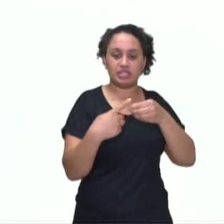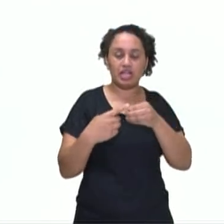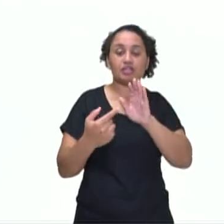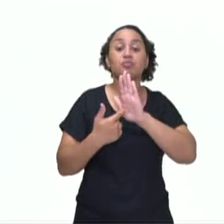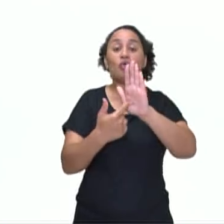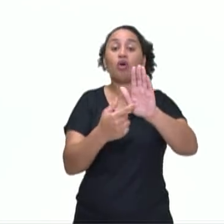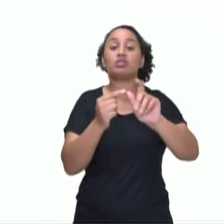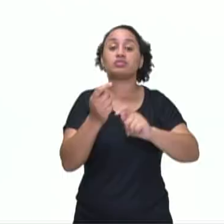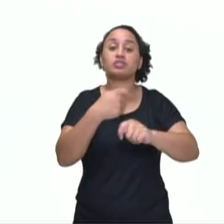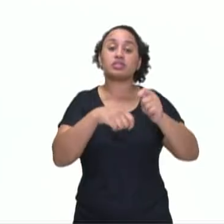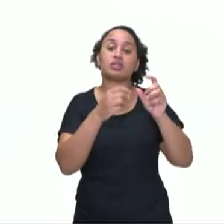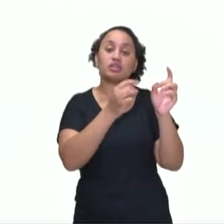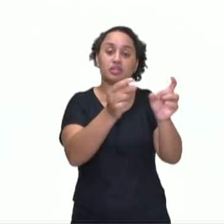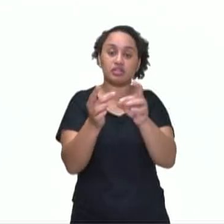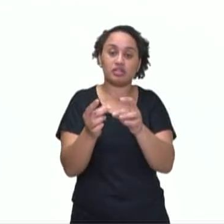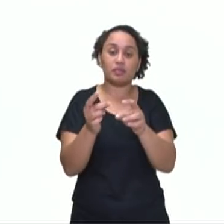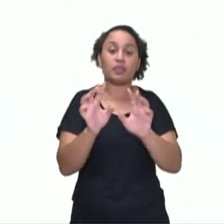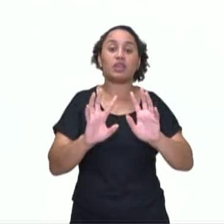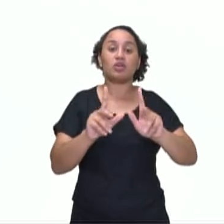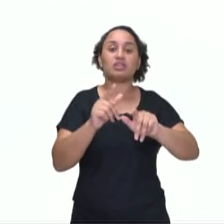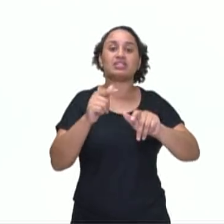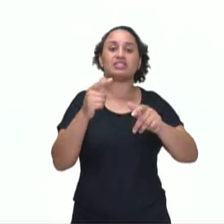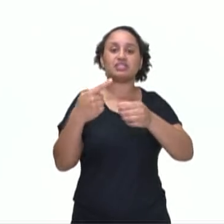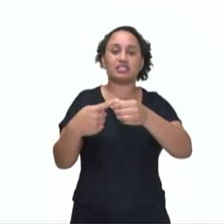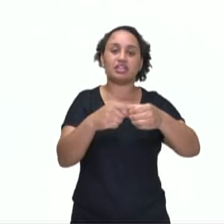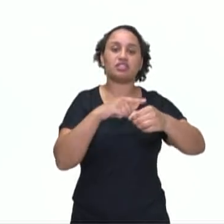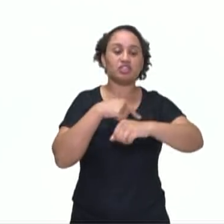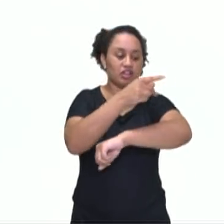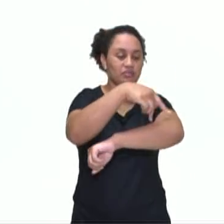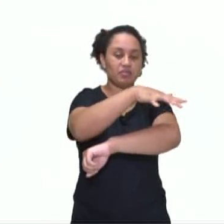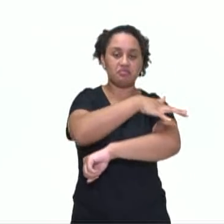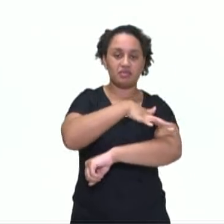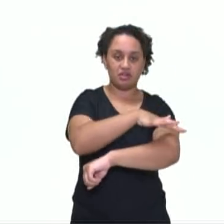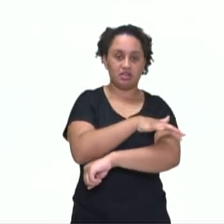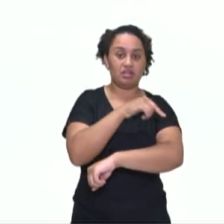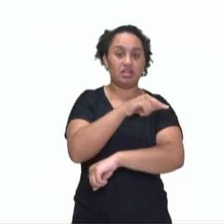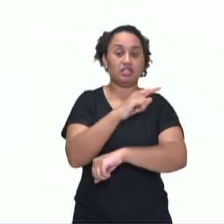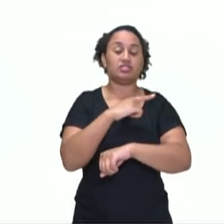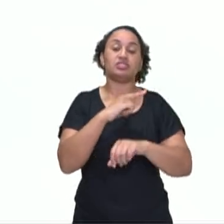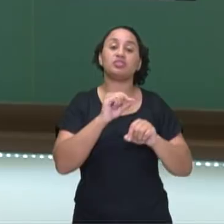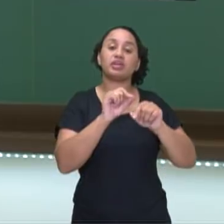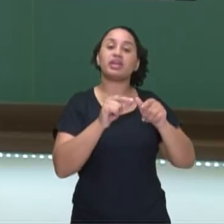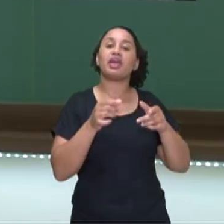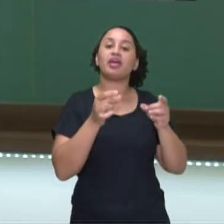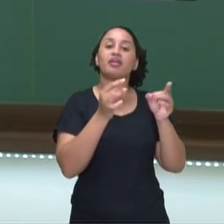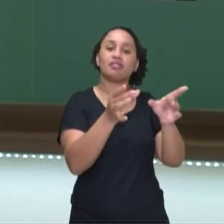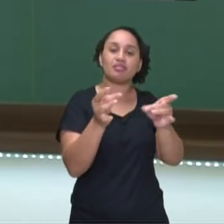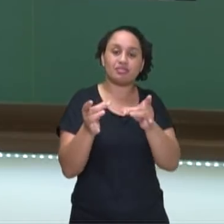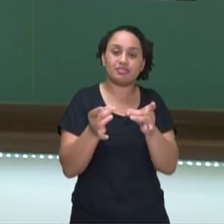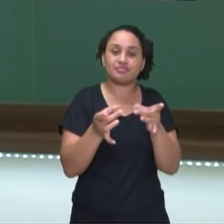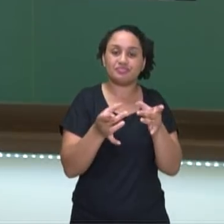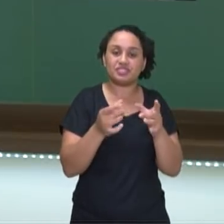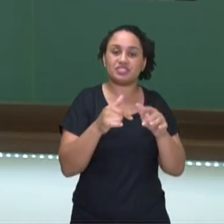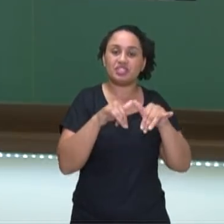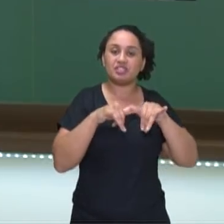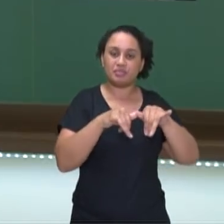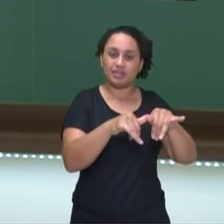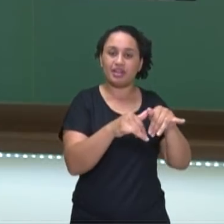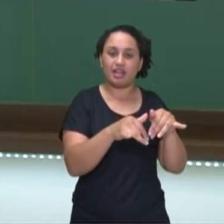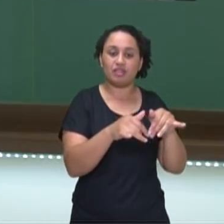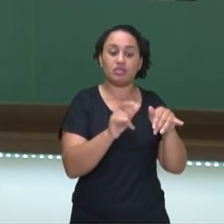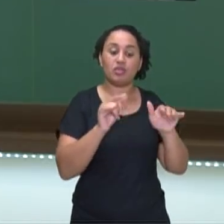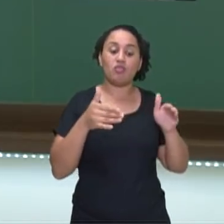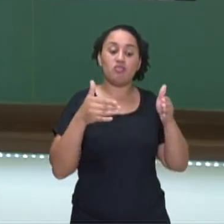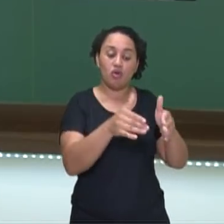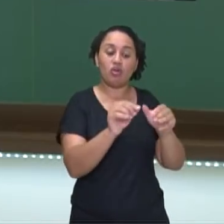cidades tinham uma praça e há indícios de que nessas praças havia mercado. Então, característica urbana, voltada para o